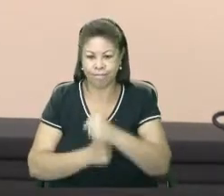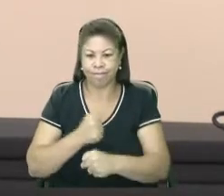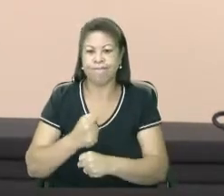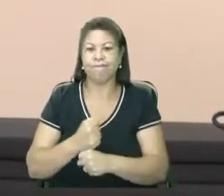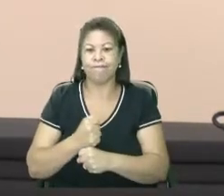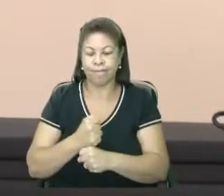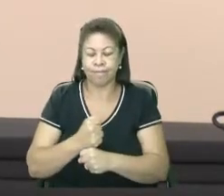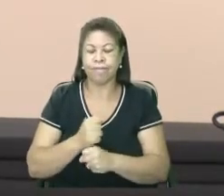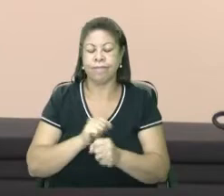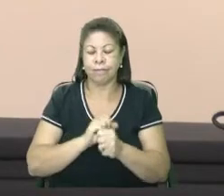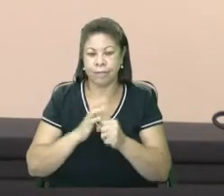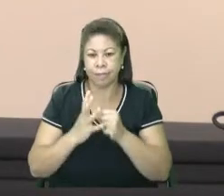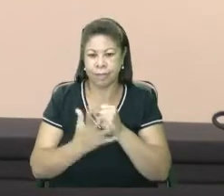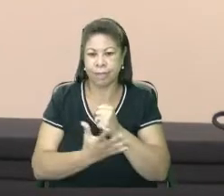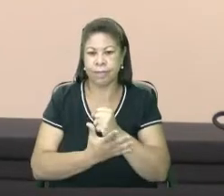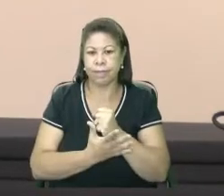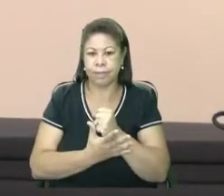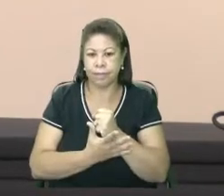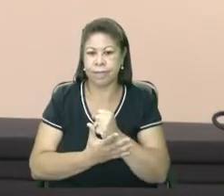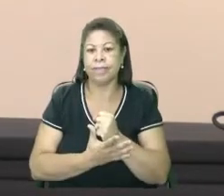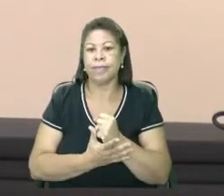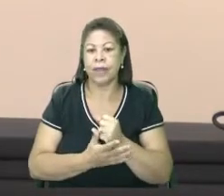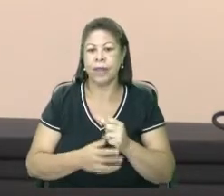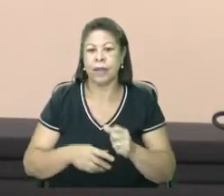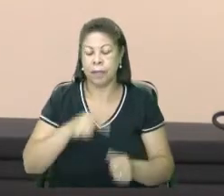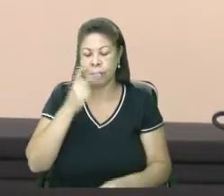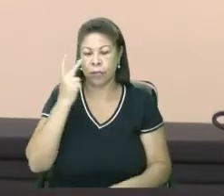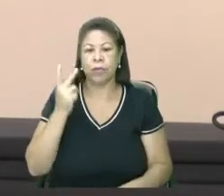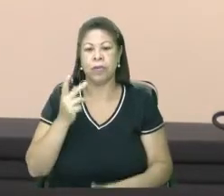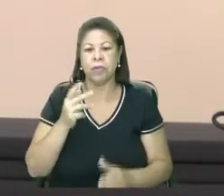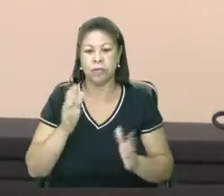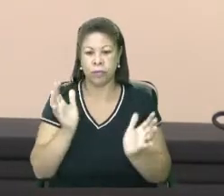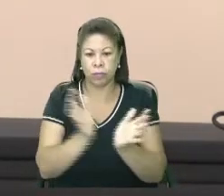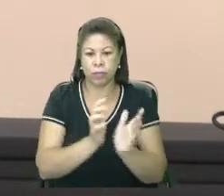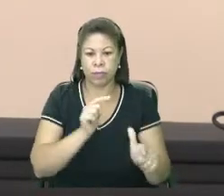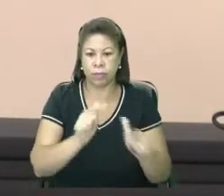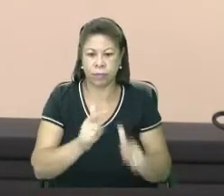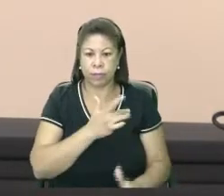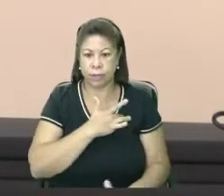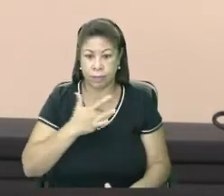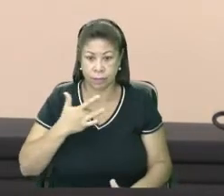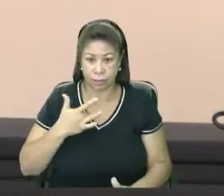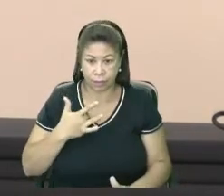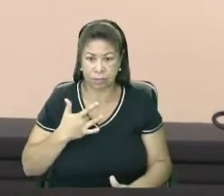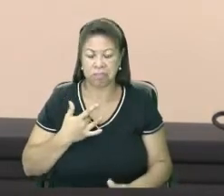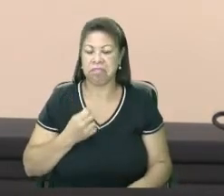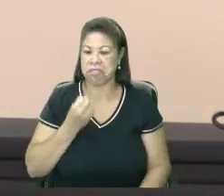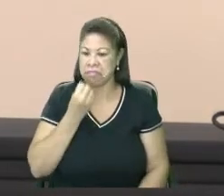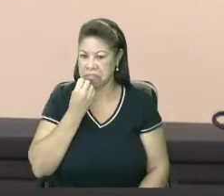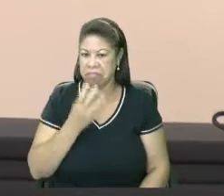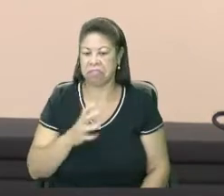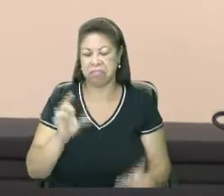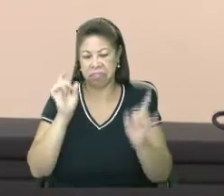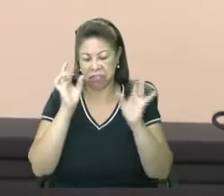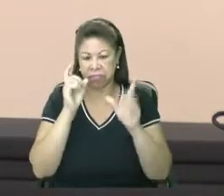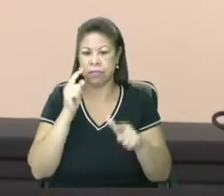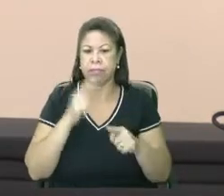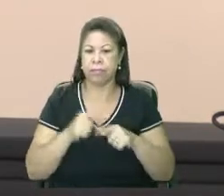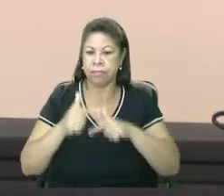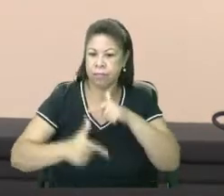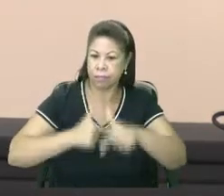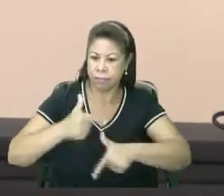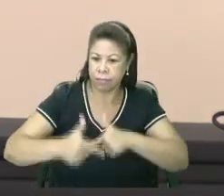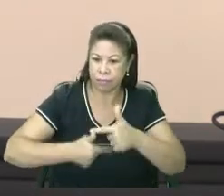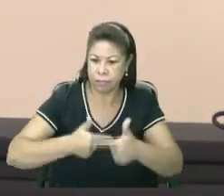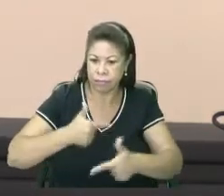como você disse, os funcionários da saúde heroicamente se mantiveram trabalhando o tempo todo, mesmo com as baixas